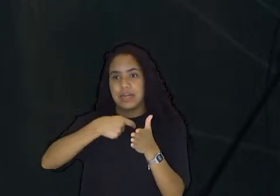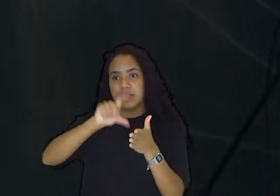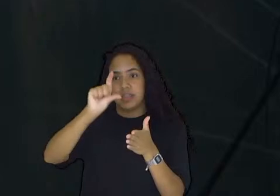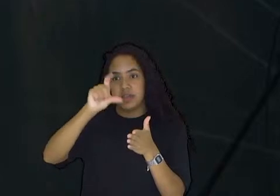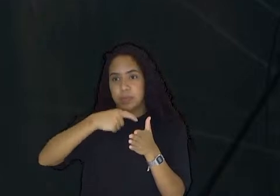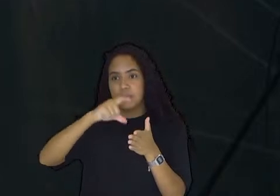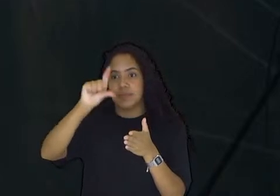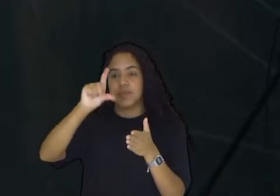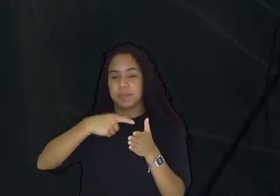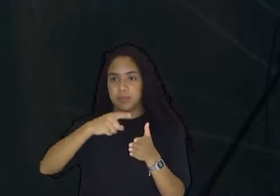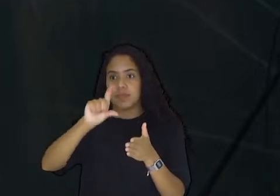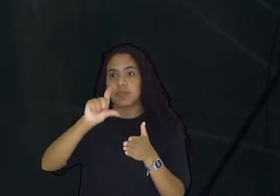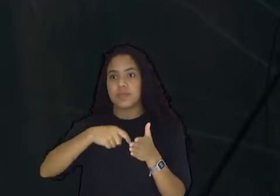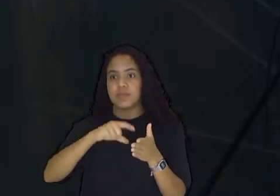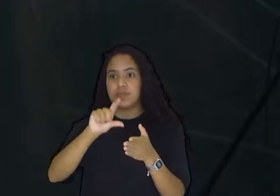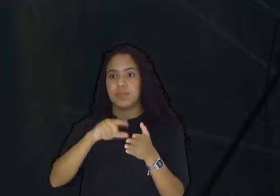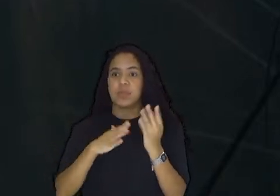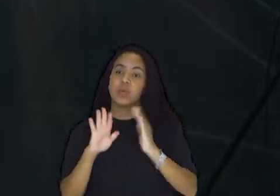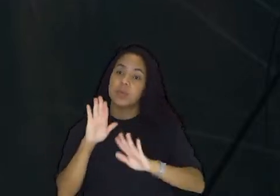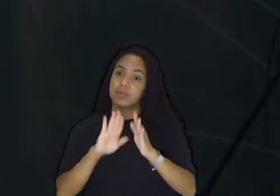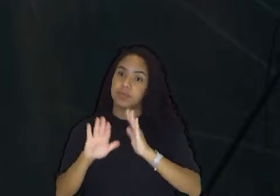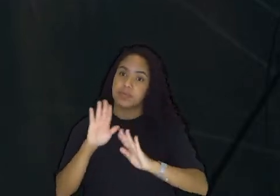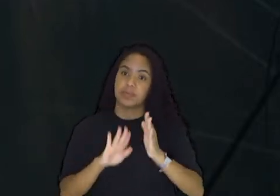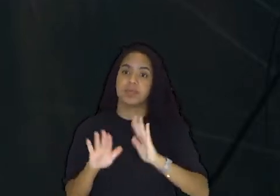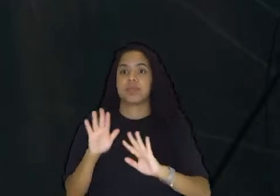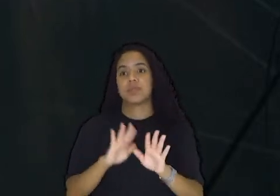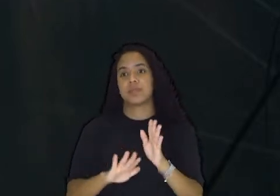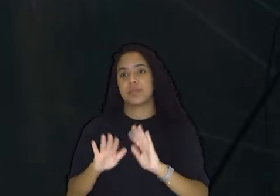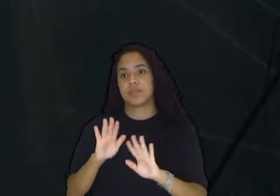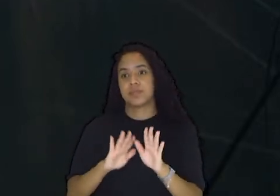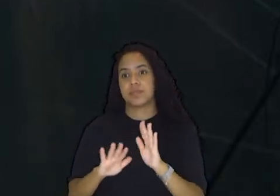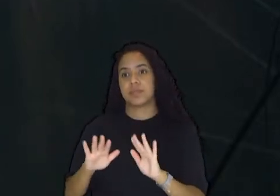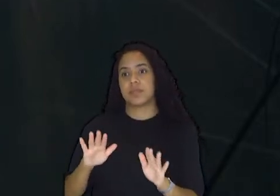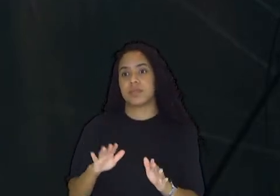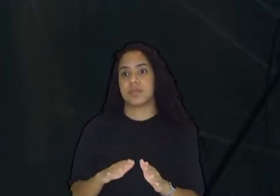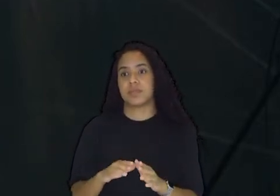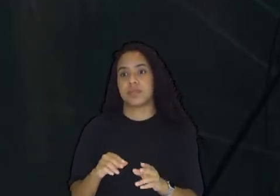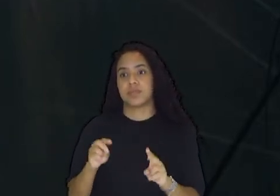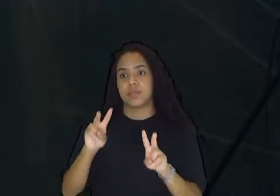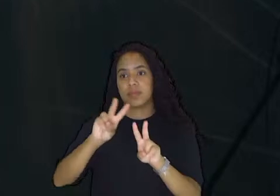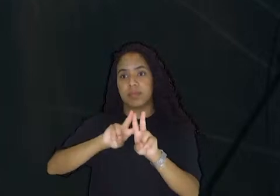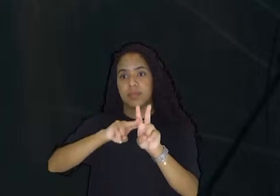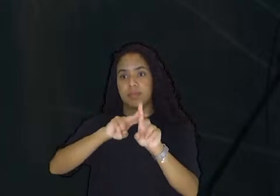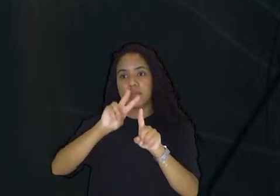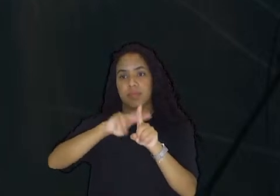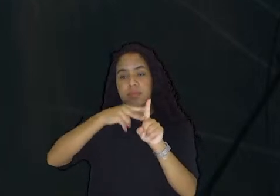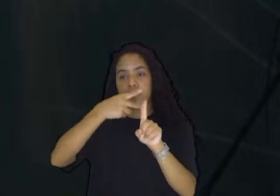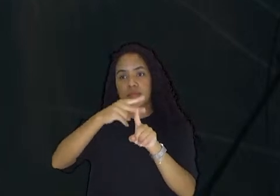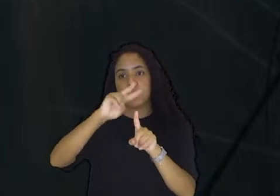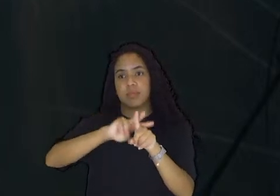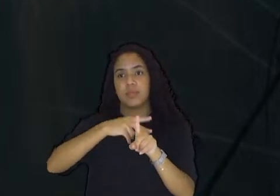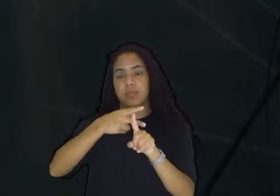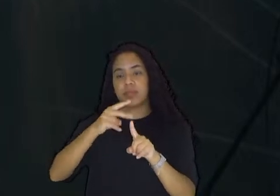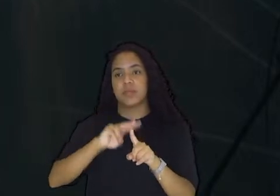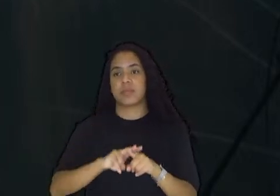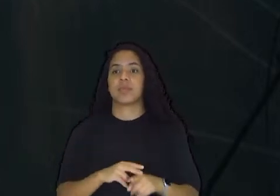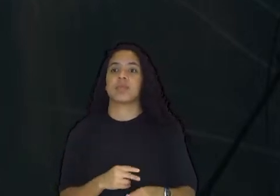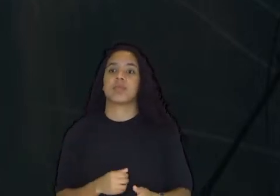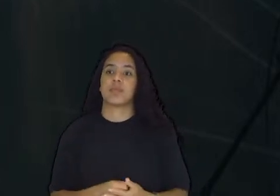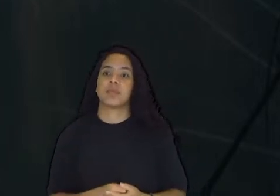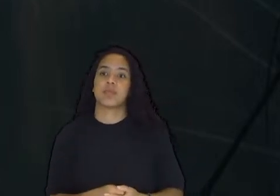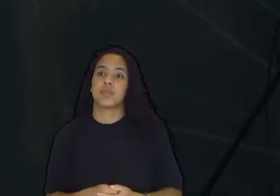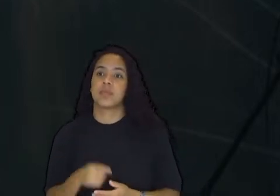certo? Você jovem e adolescente, as inscrições já estão abertas. Quem está aqui pela primeira vez, tem algum visitante?